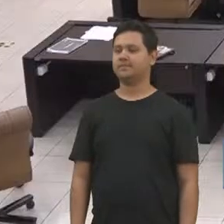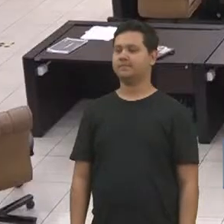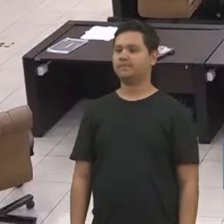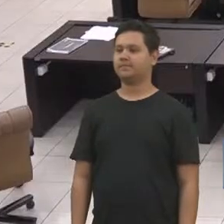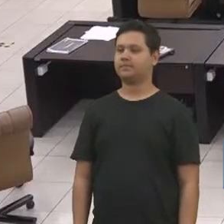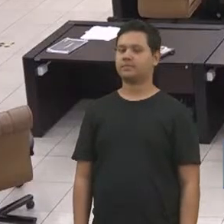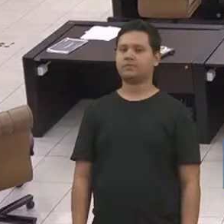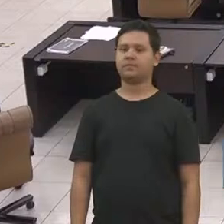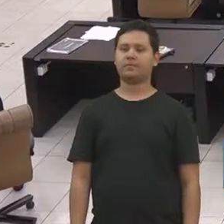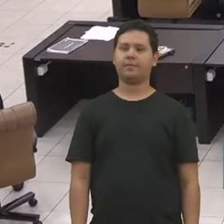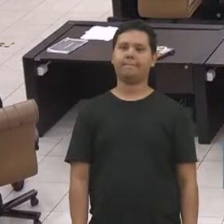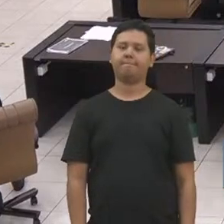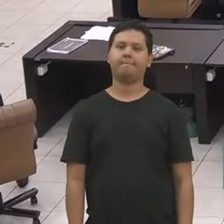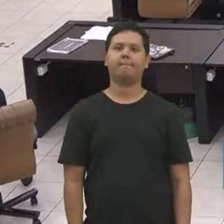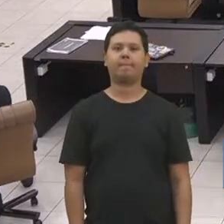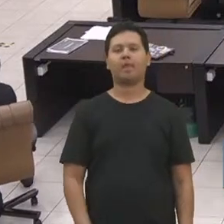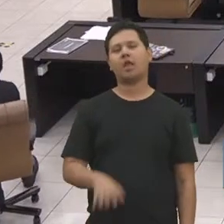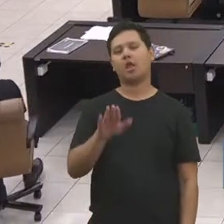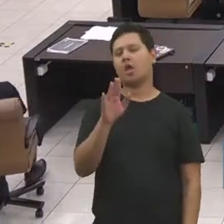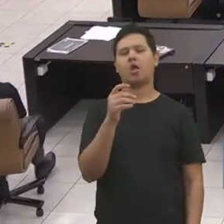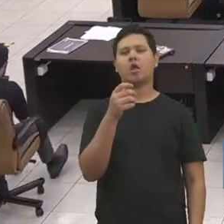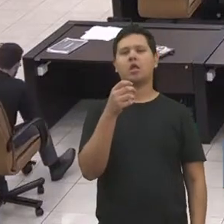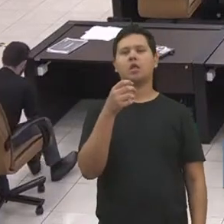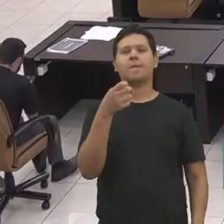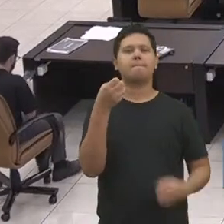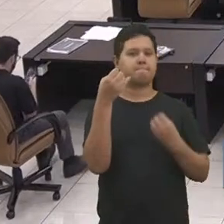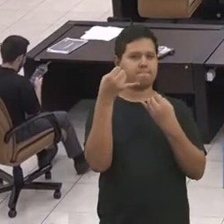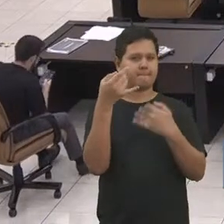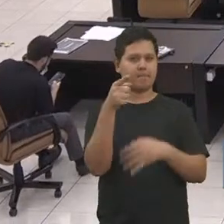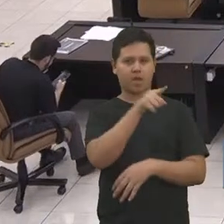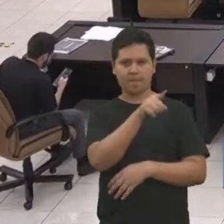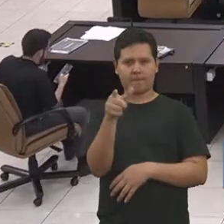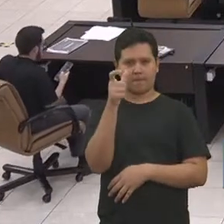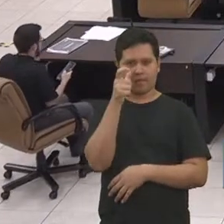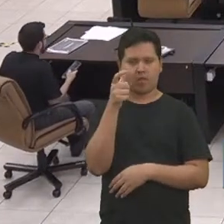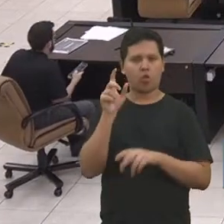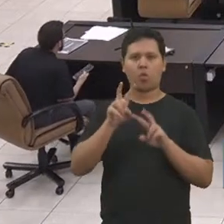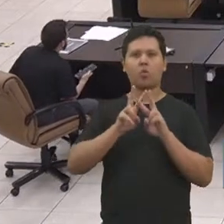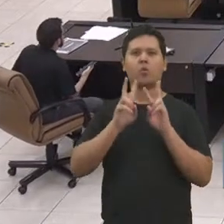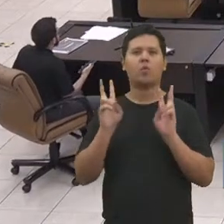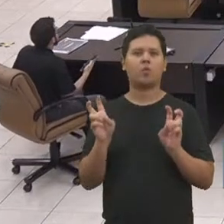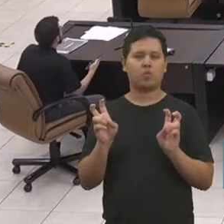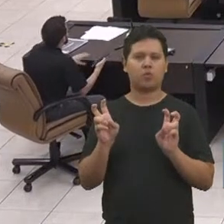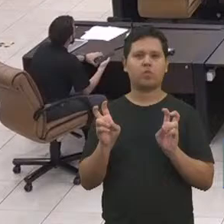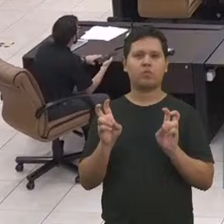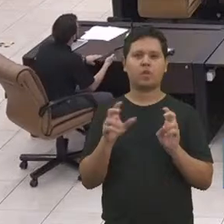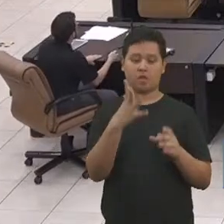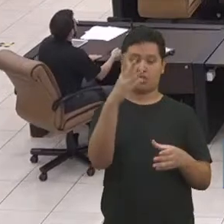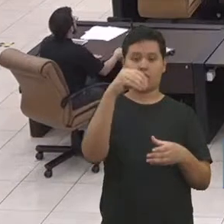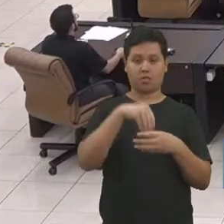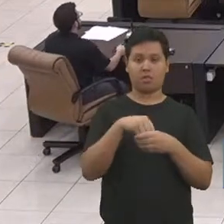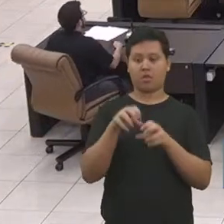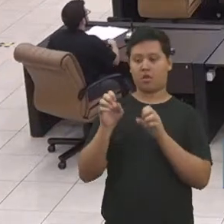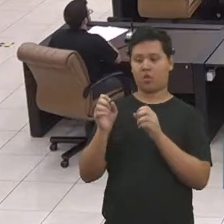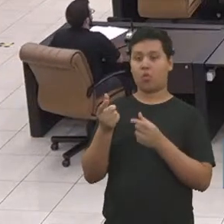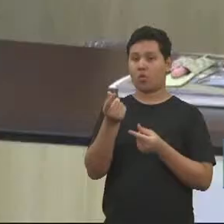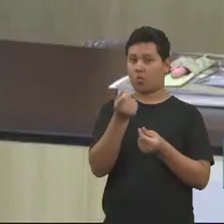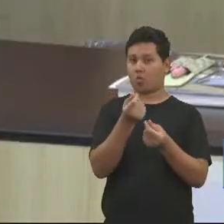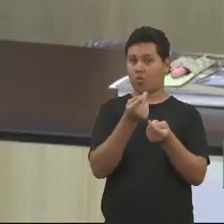Guilherme, pode esclarecer, por favor, aos internautas sobre a aplicação da